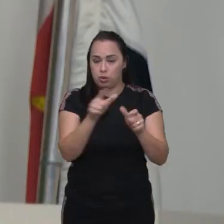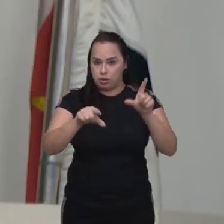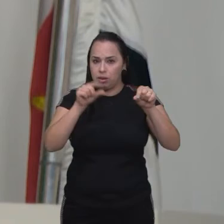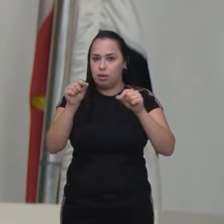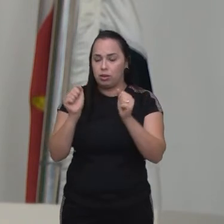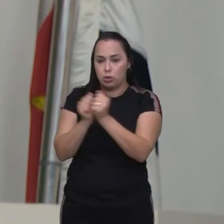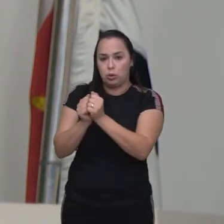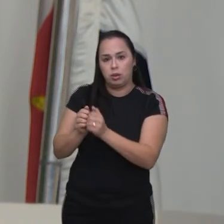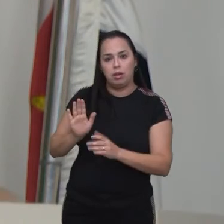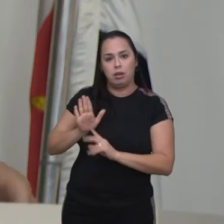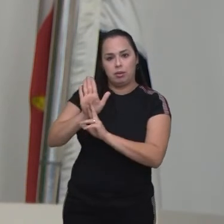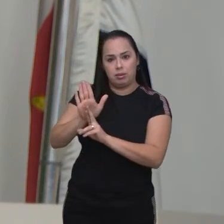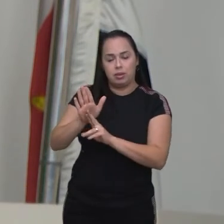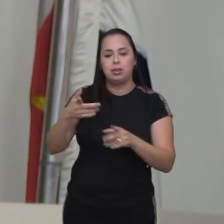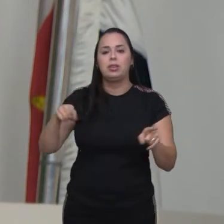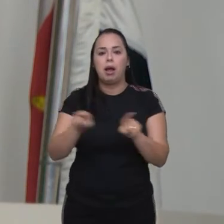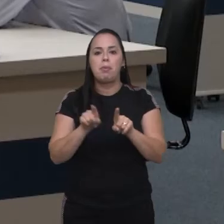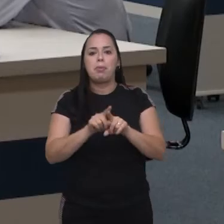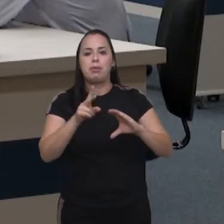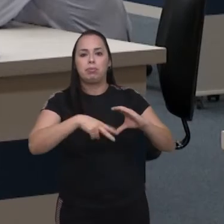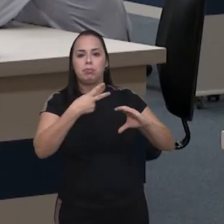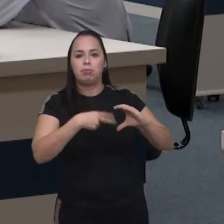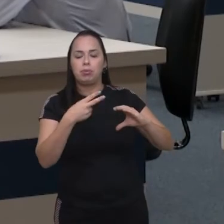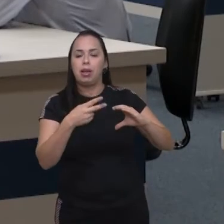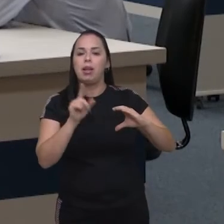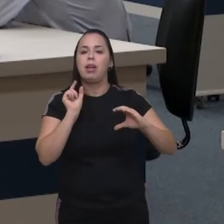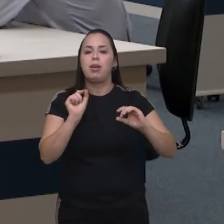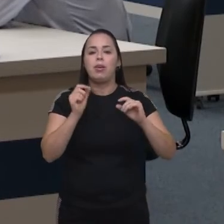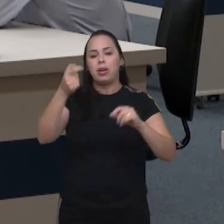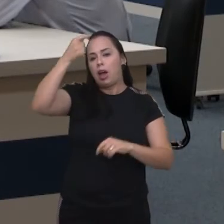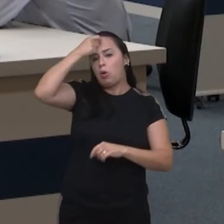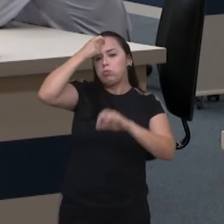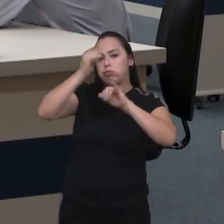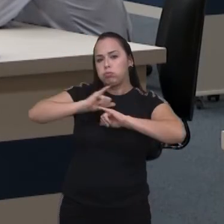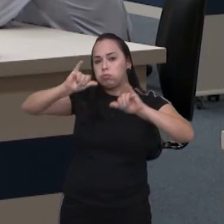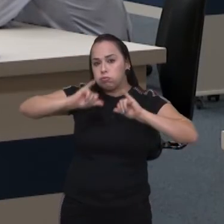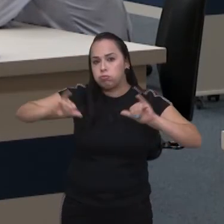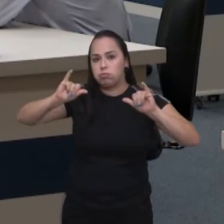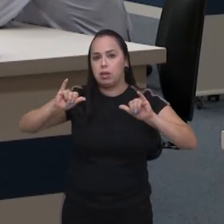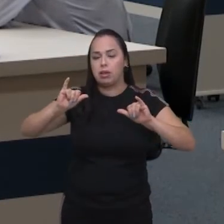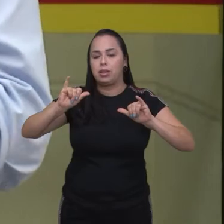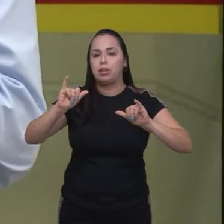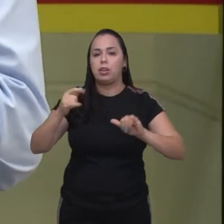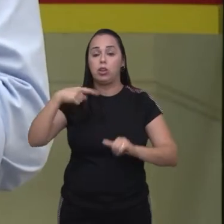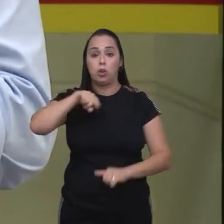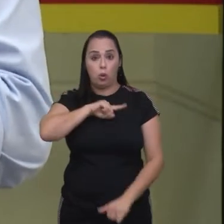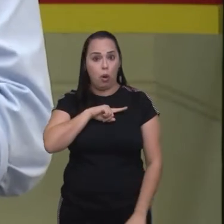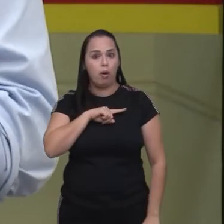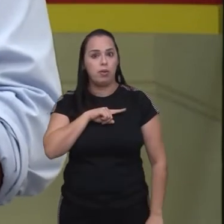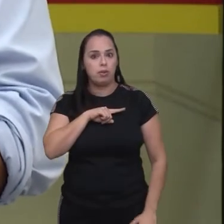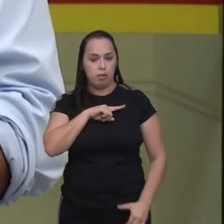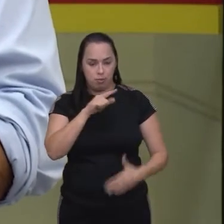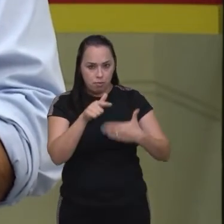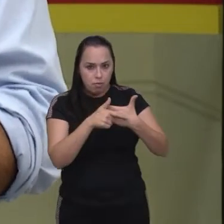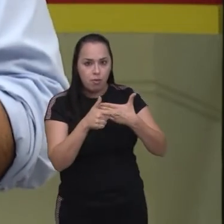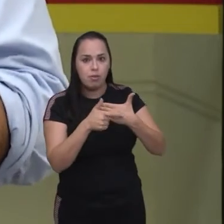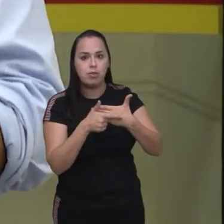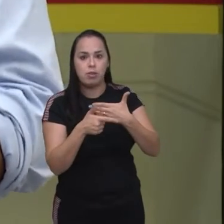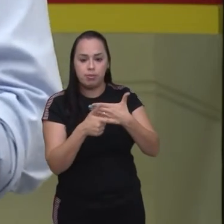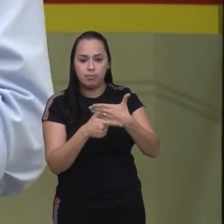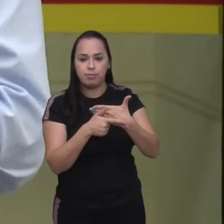conta. Pascucci destaca também o papel da Câmara na conscientização sobre a importância do voto. Nós, enquanto Câmara